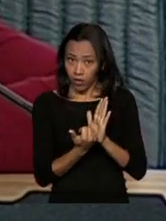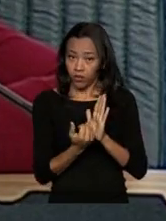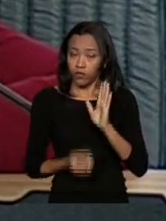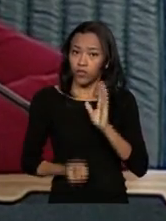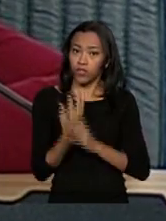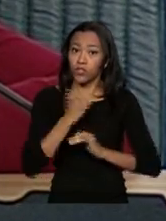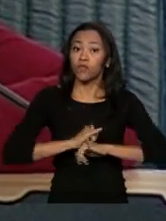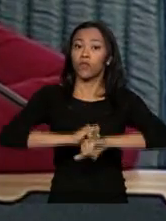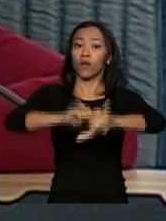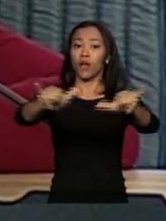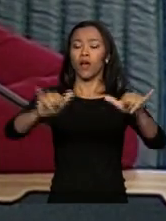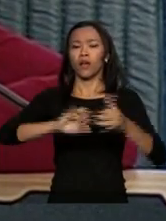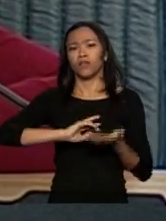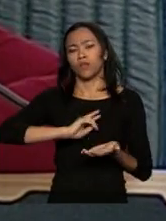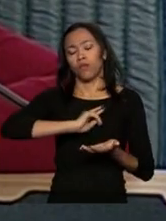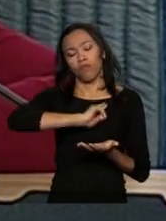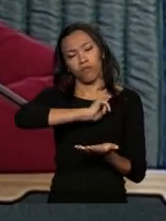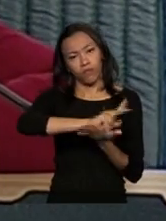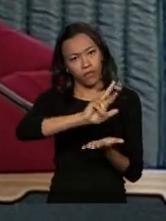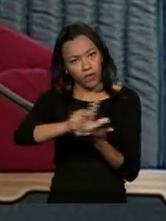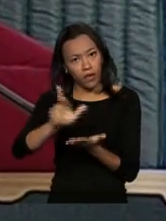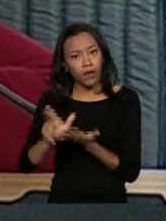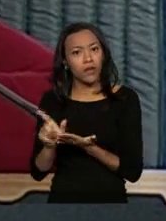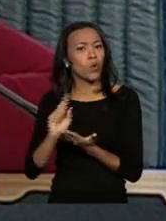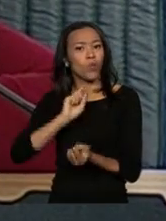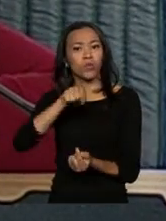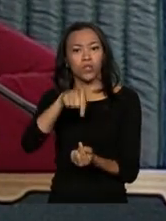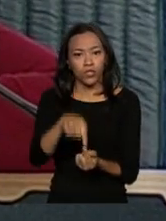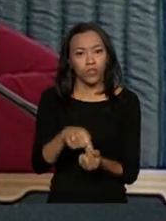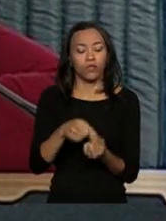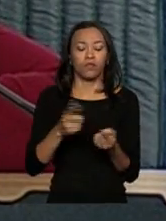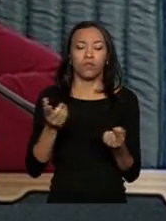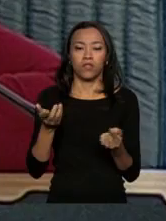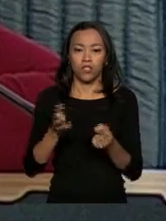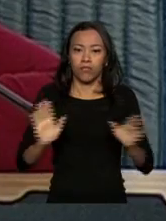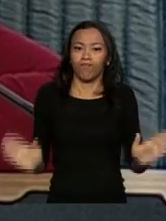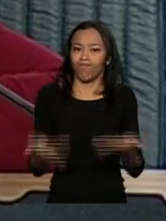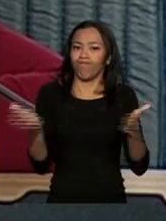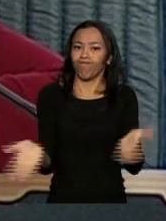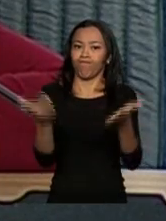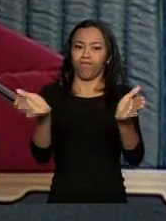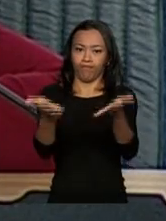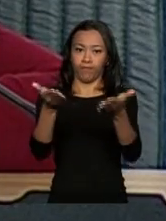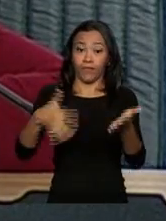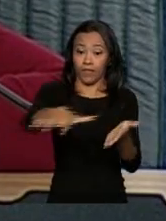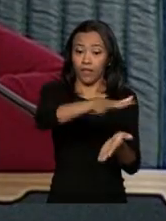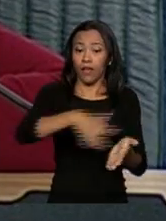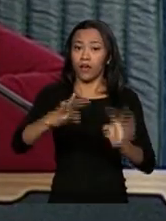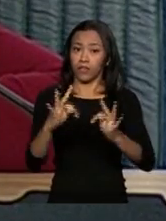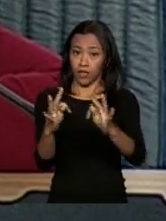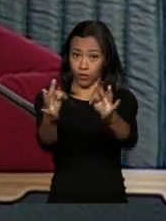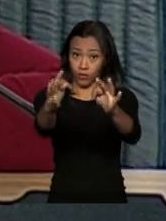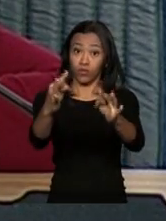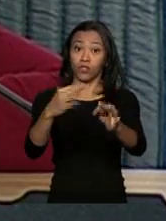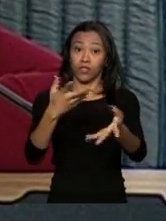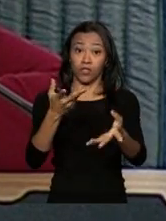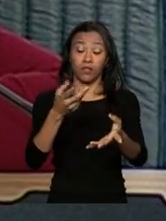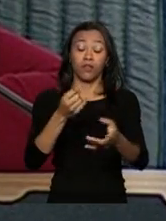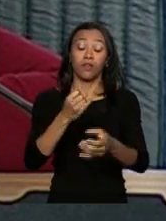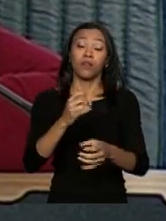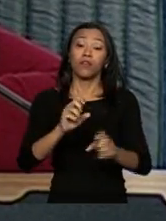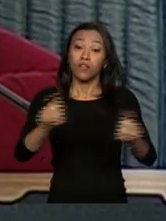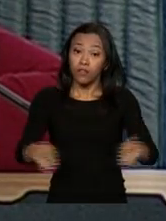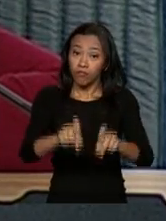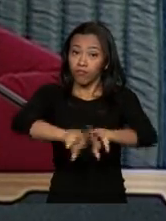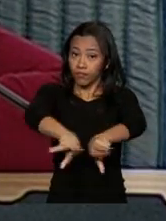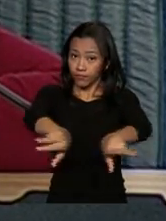importantes iniciativas para também promover a dinamização do ecossistema de tecnologias da informação e comunicação